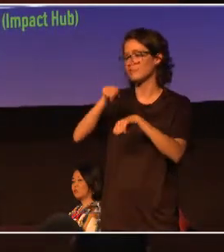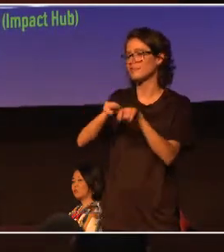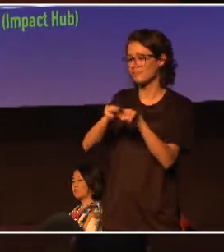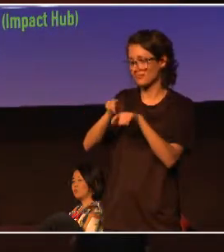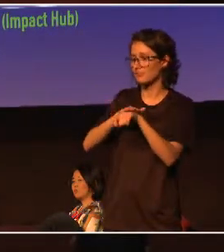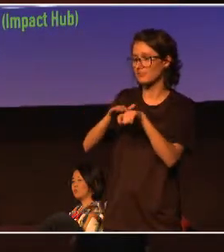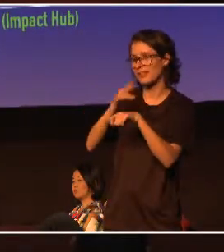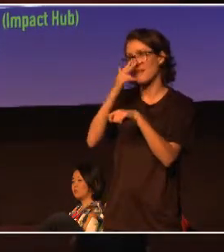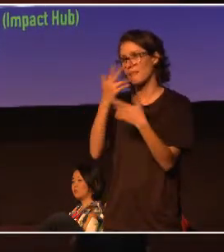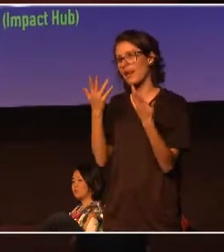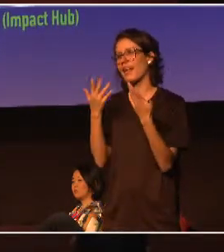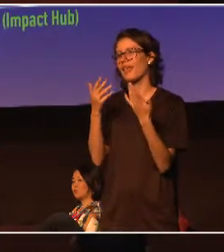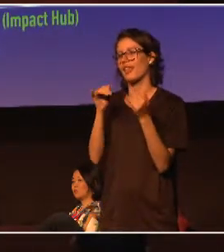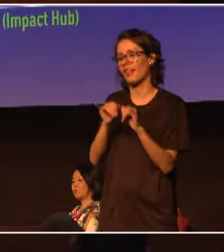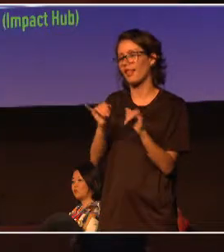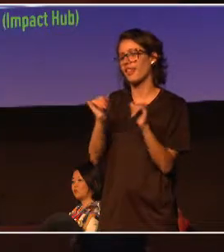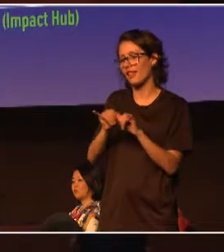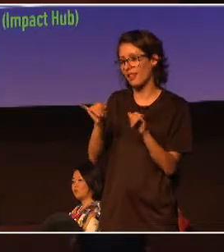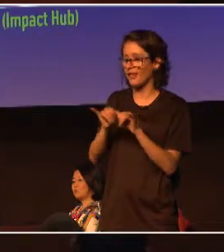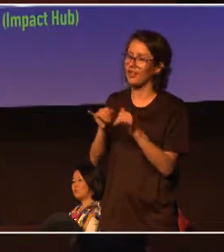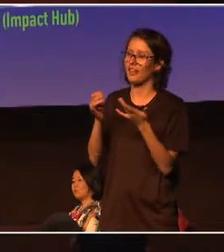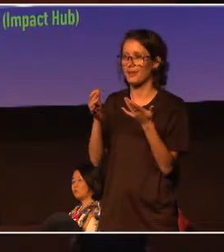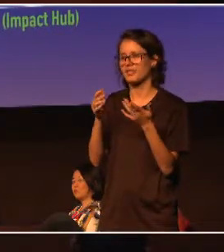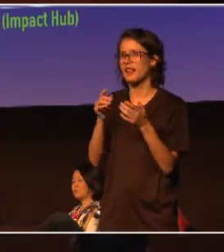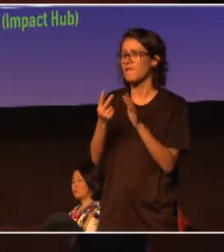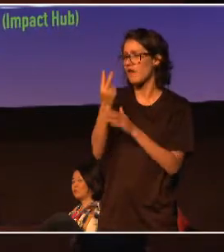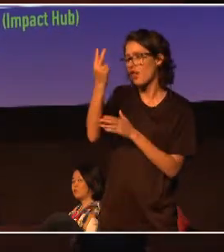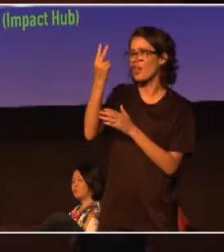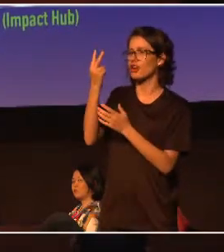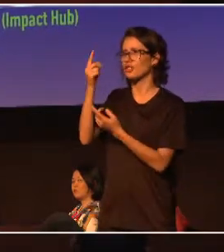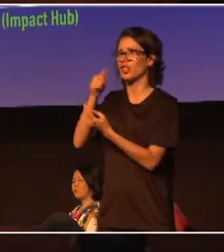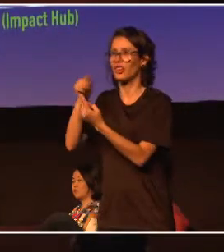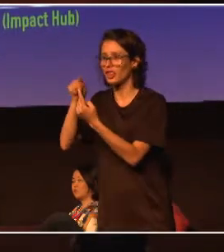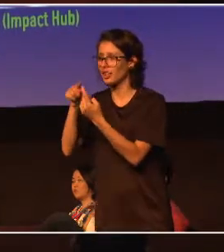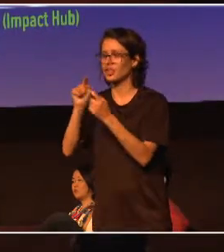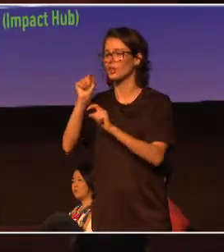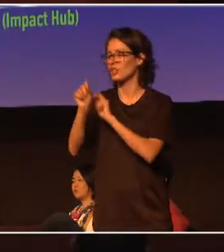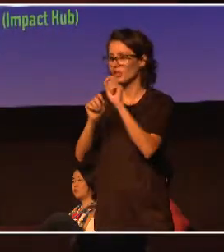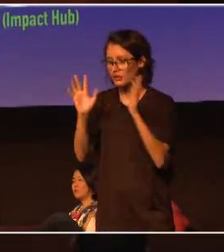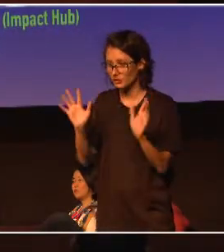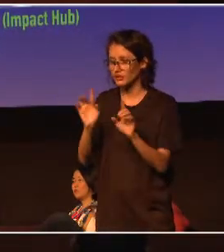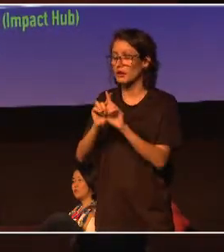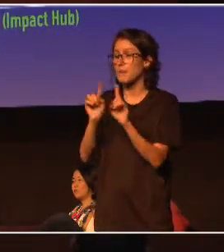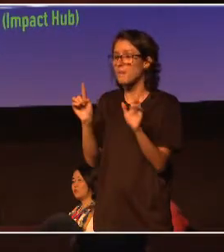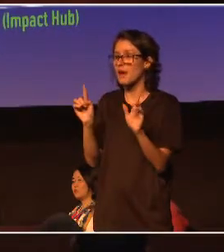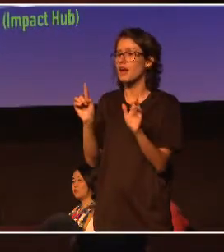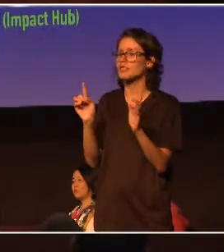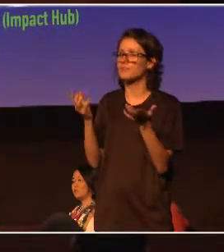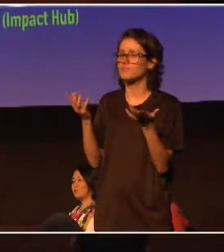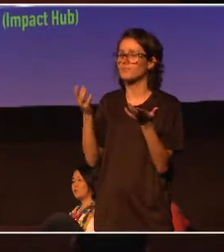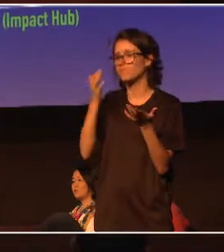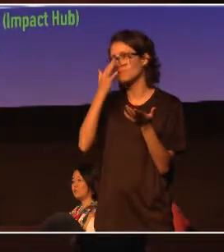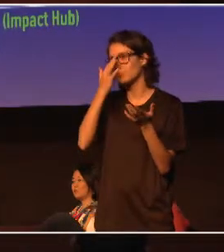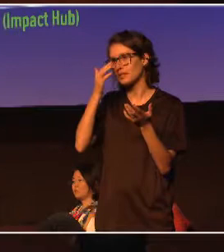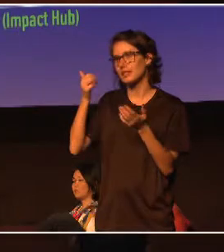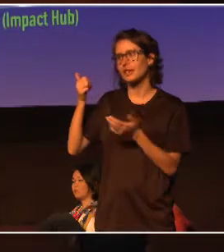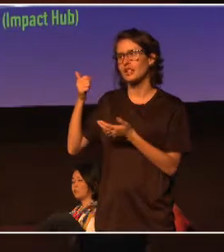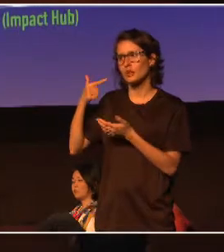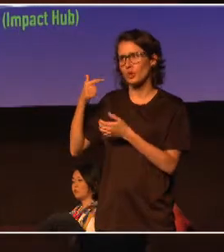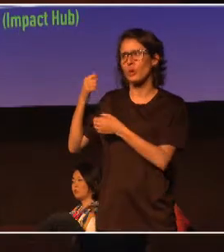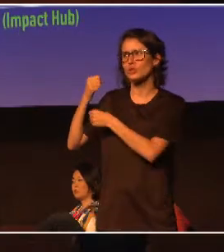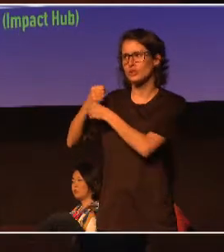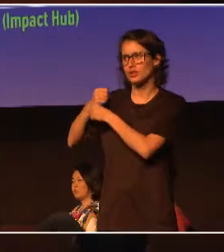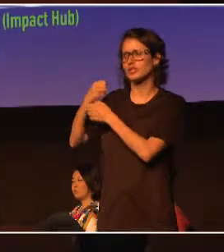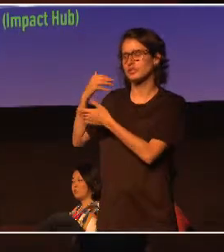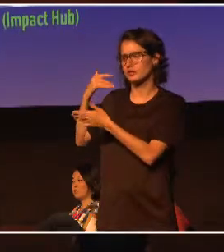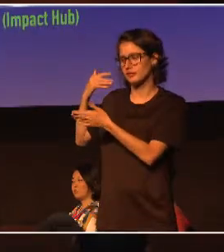meio frufru, né? Essa ideia, valores, propósito. Mas, nesses 12 anos